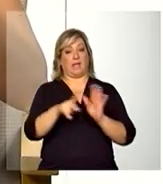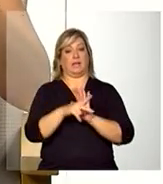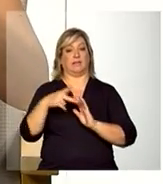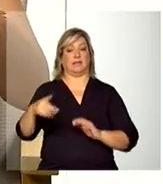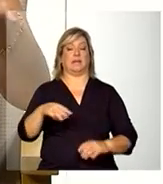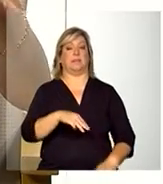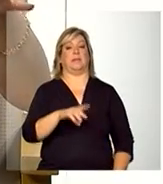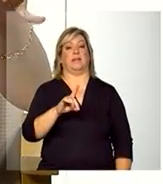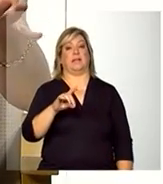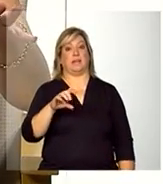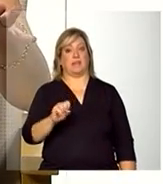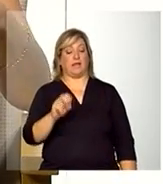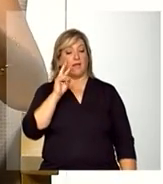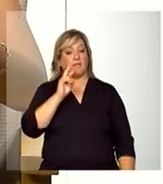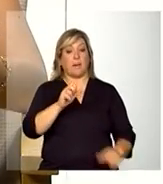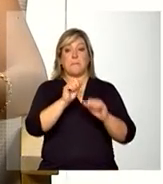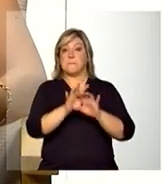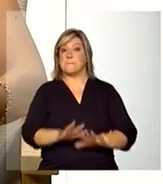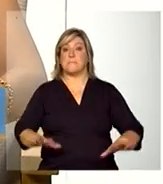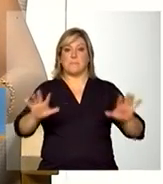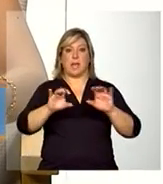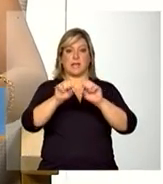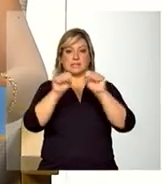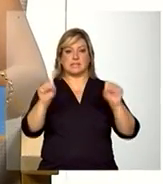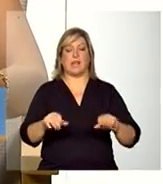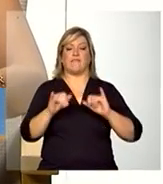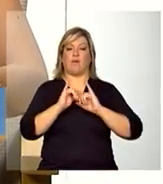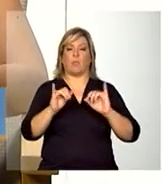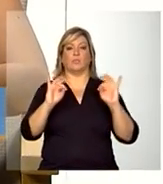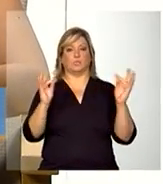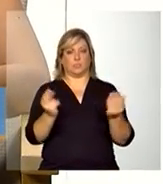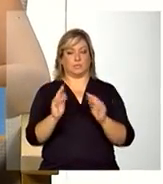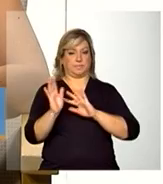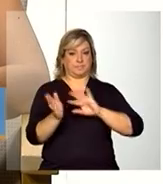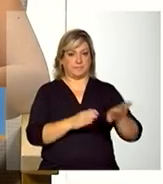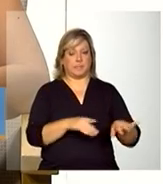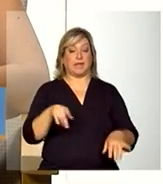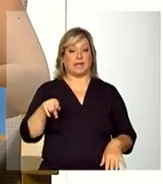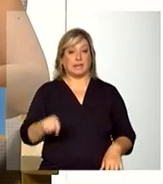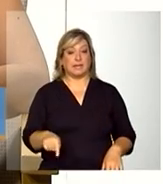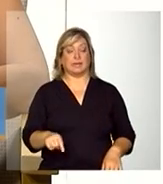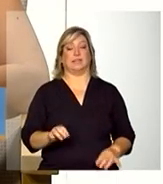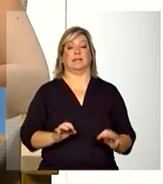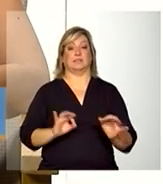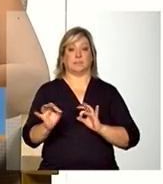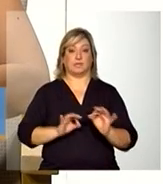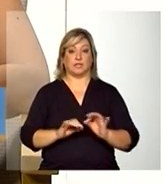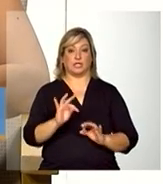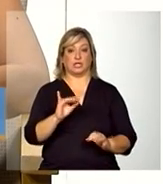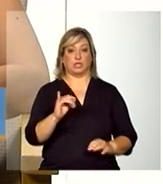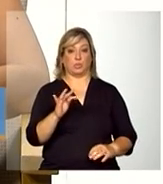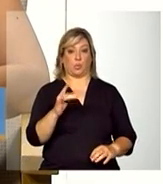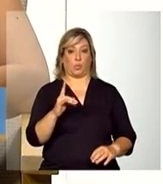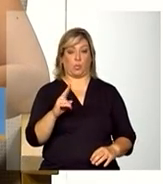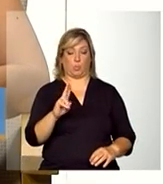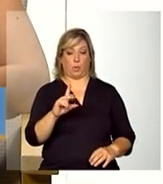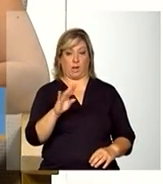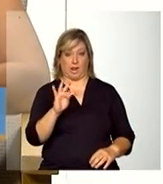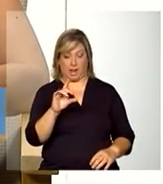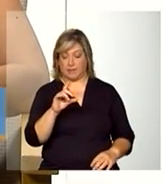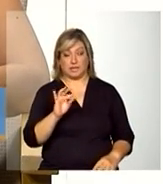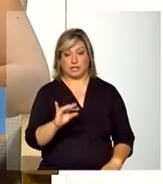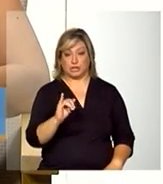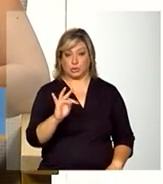gente tem uma visão maior do sistema e dos dados o administrador titular é o secretário de assistência social do